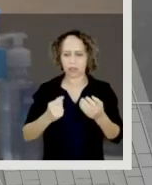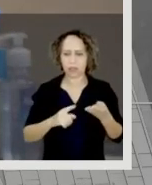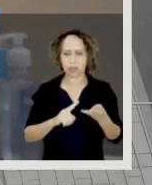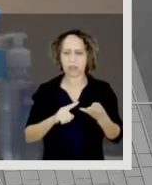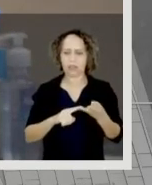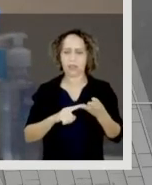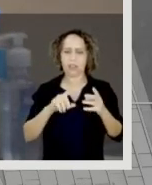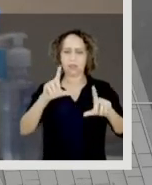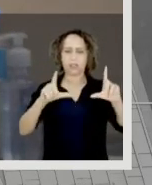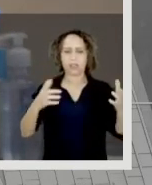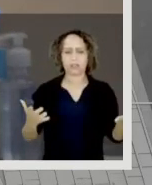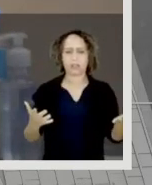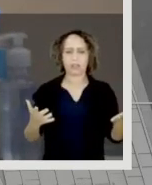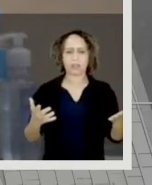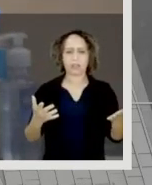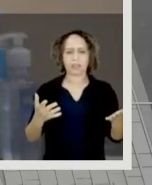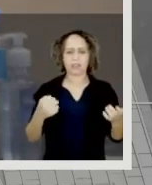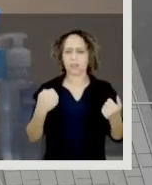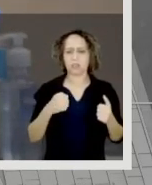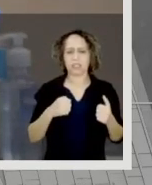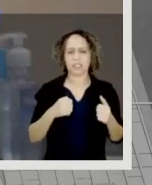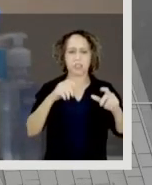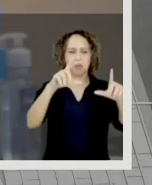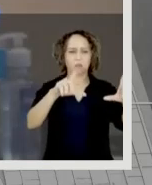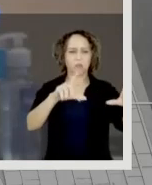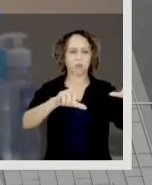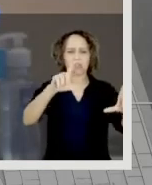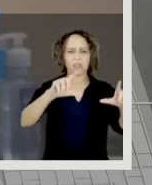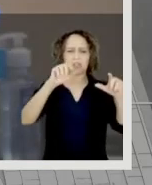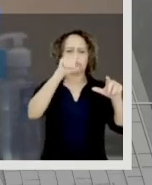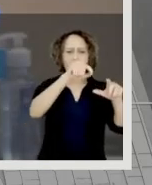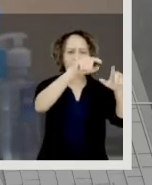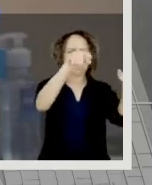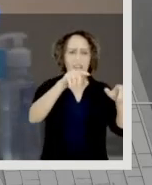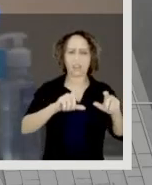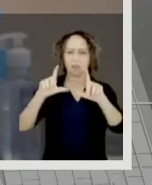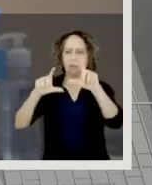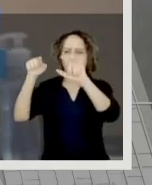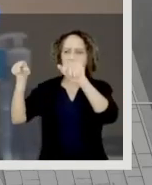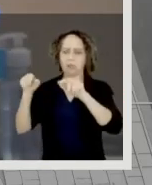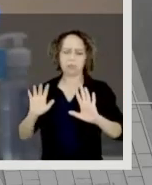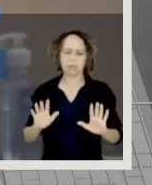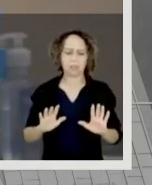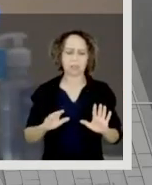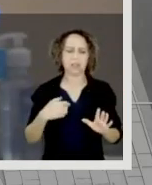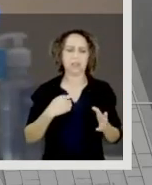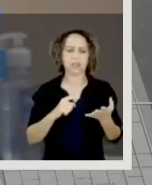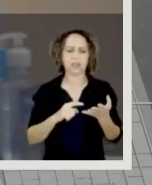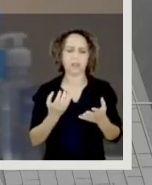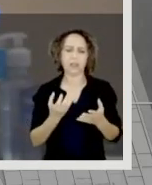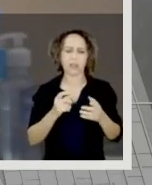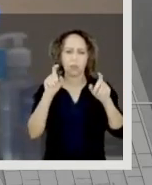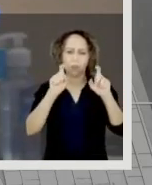que o MDB está dividido. Acredito que já todos tomaram essa decisão, só que vão aos poucos, né? Saindo